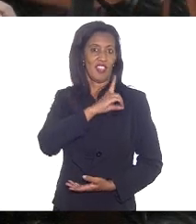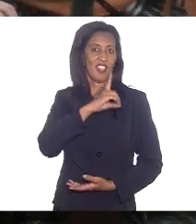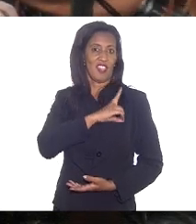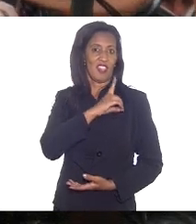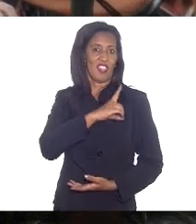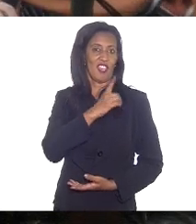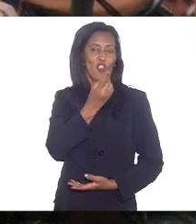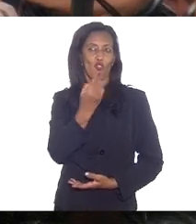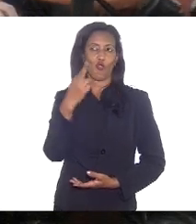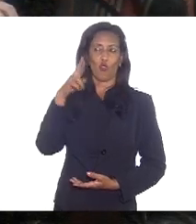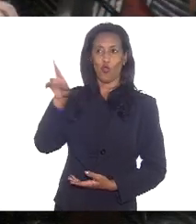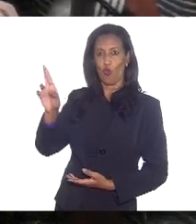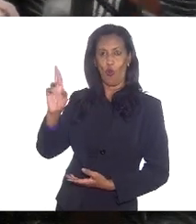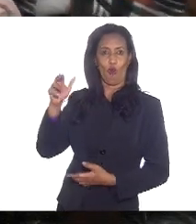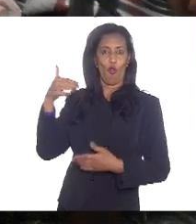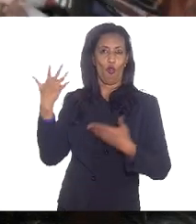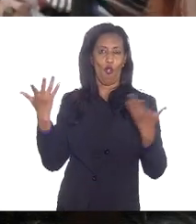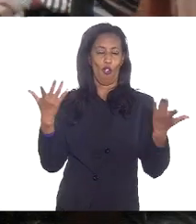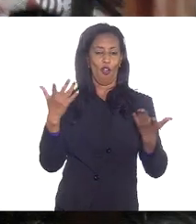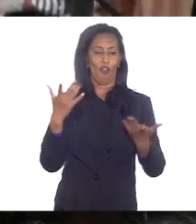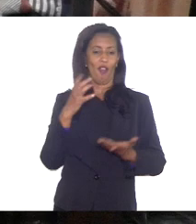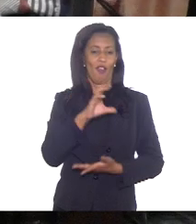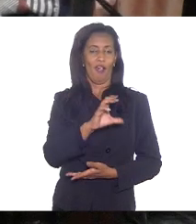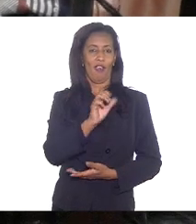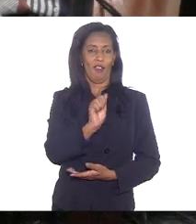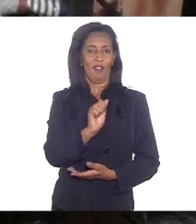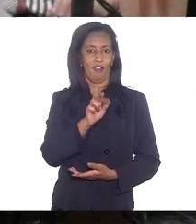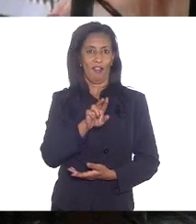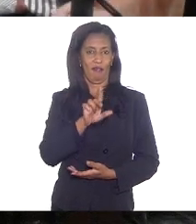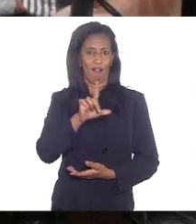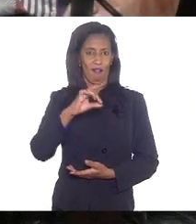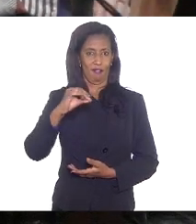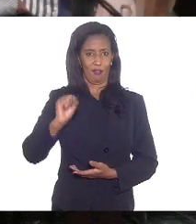doutor, apresentador, delegado Carlos Augusto.